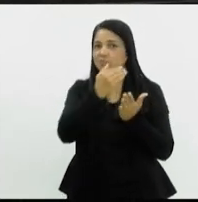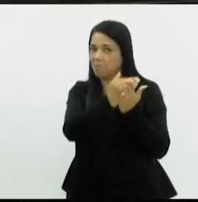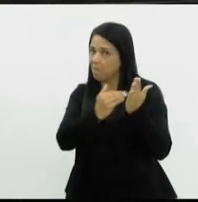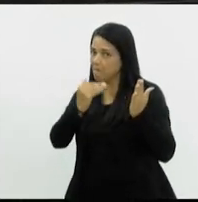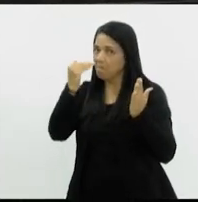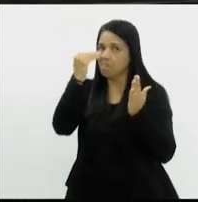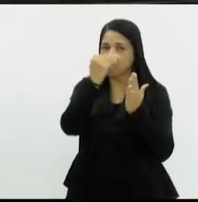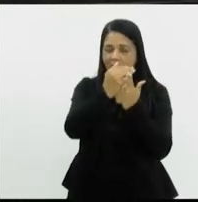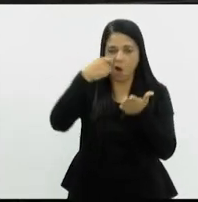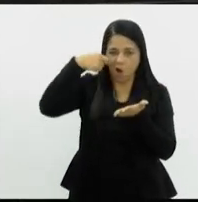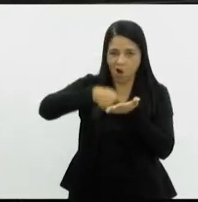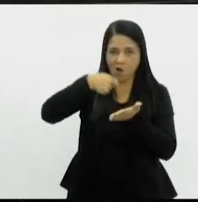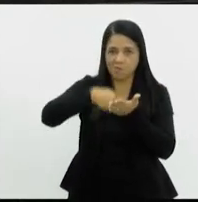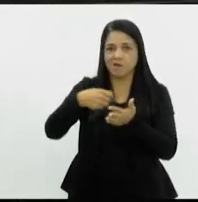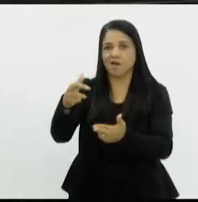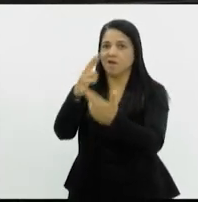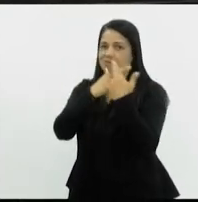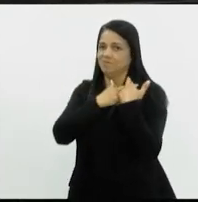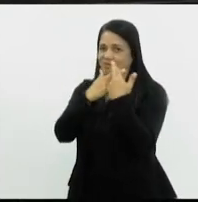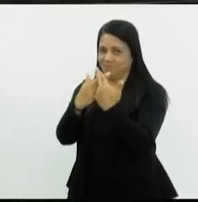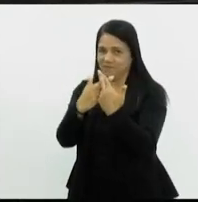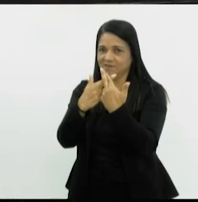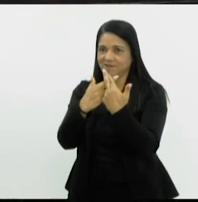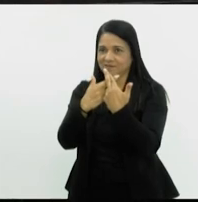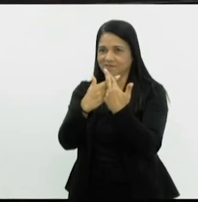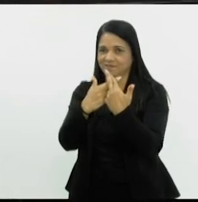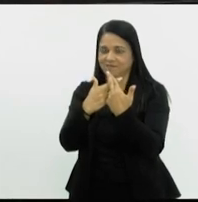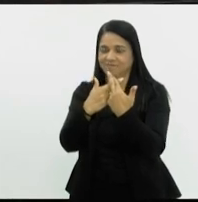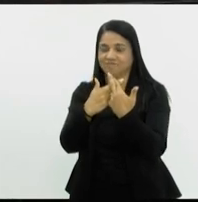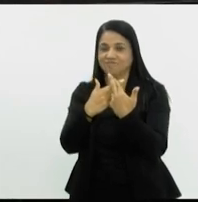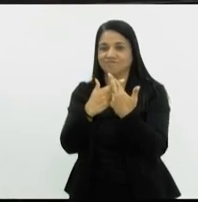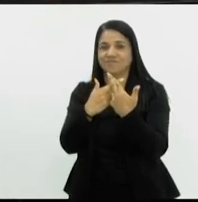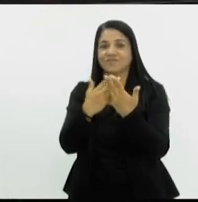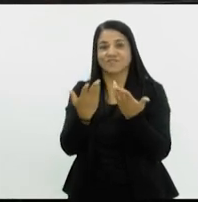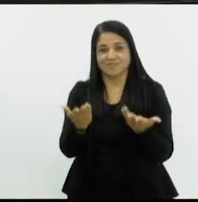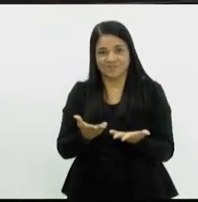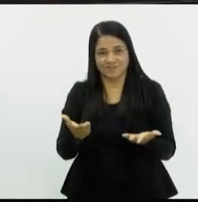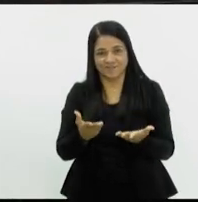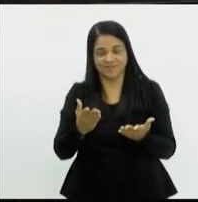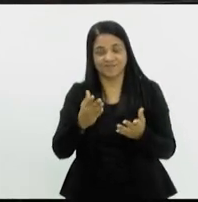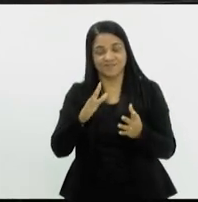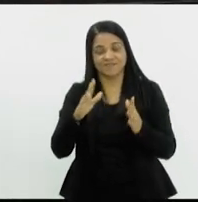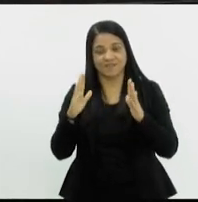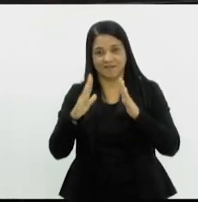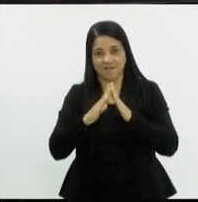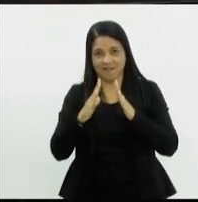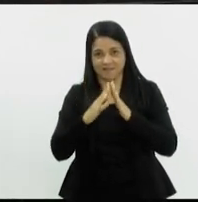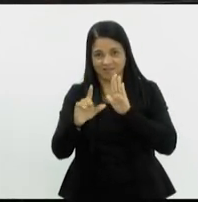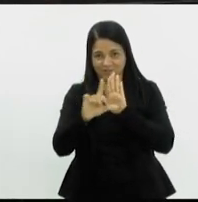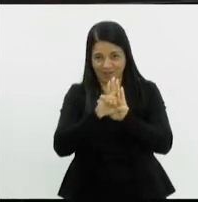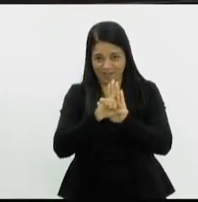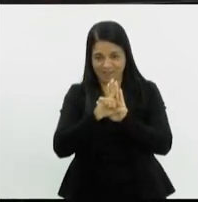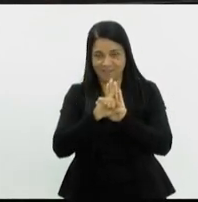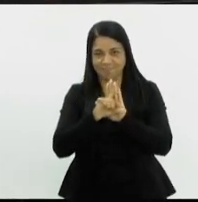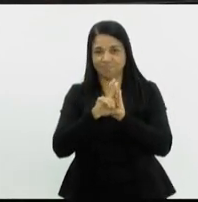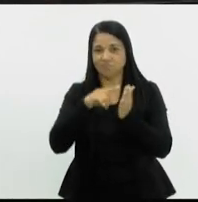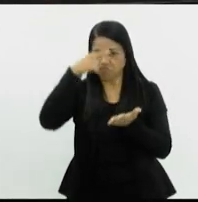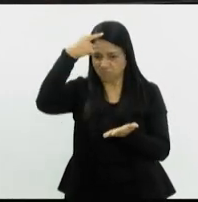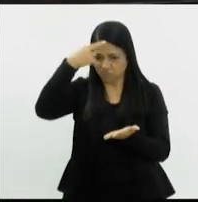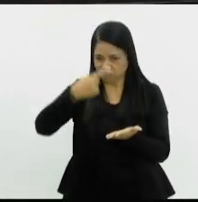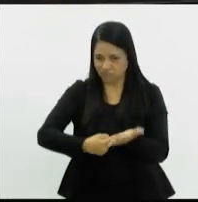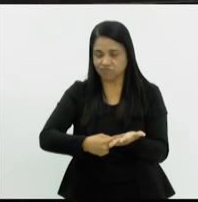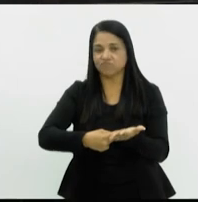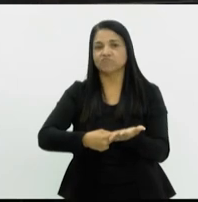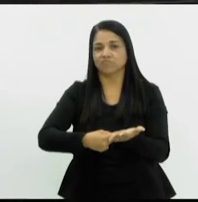cobrando mais responsabilidade. E, diante dessa honrada casa, reafirmo o meu compromisso